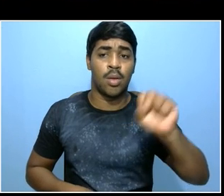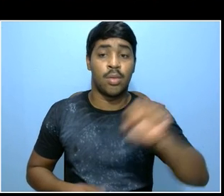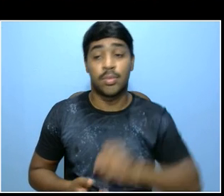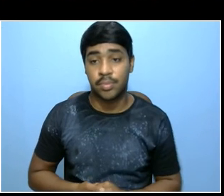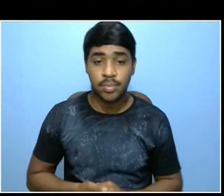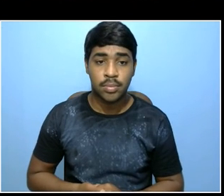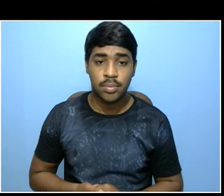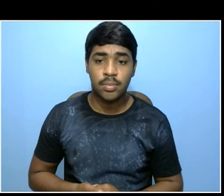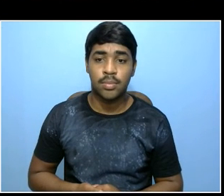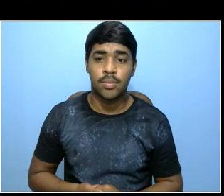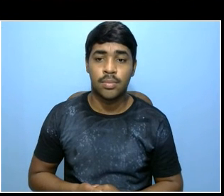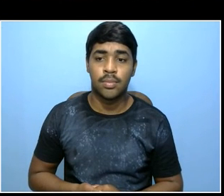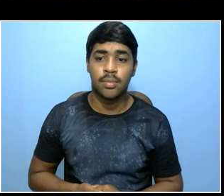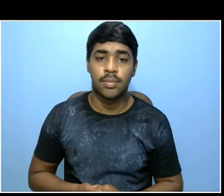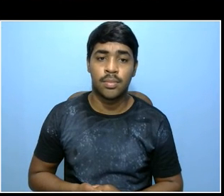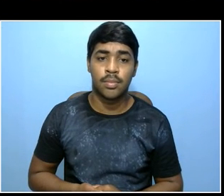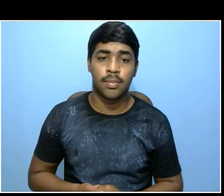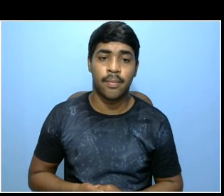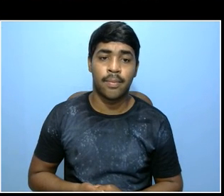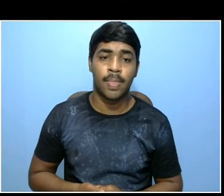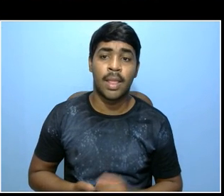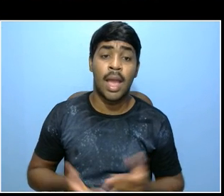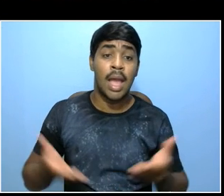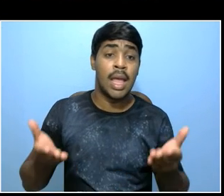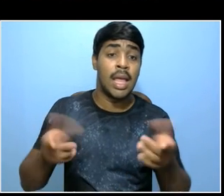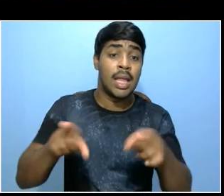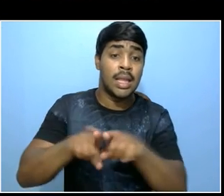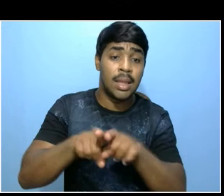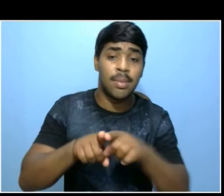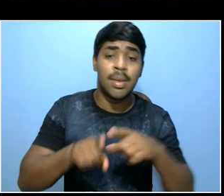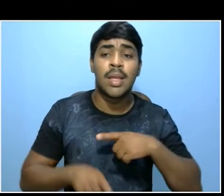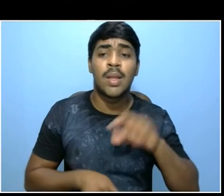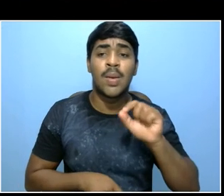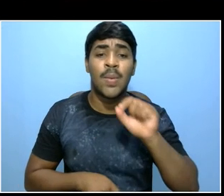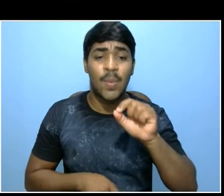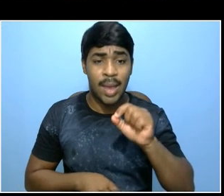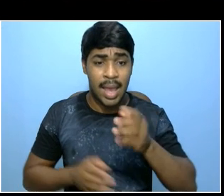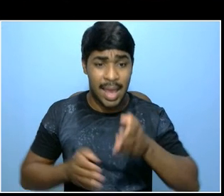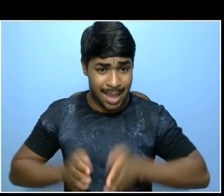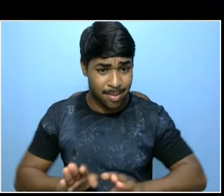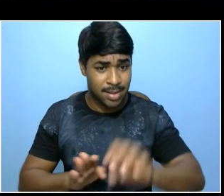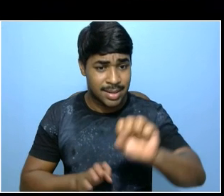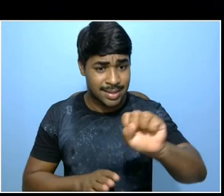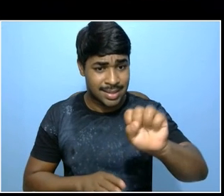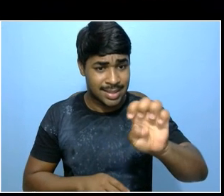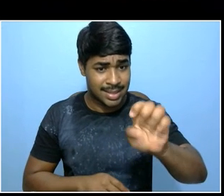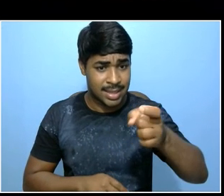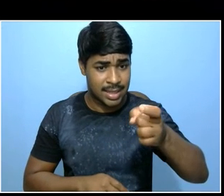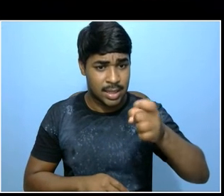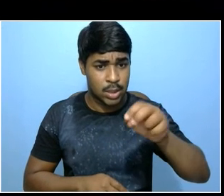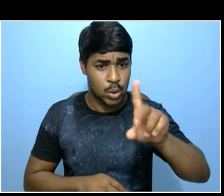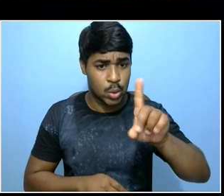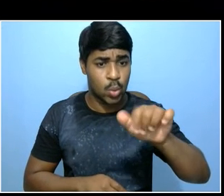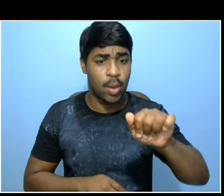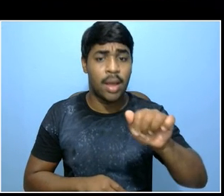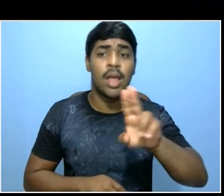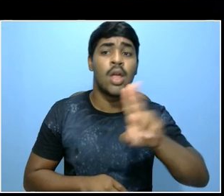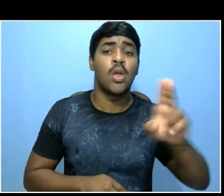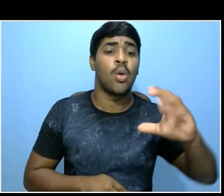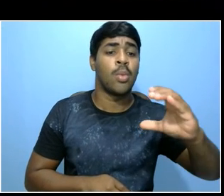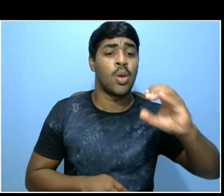de reprodução sexuada, né, que ela é chamada de conjugação. Então, essa reprodução vai ter troca de